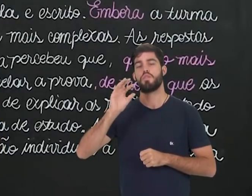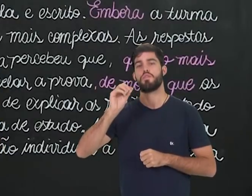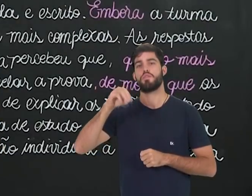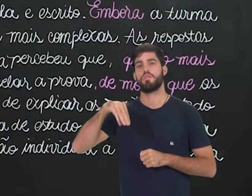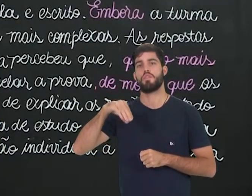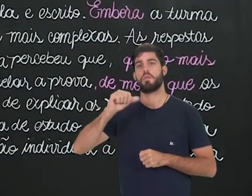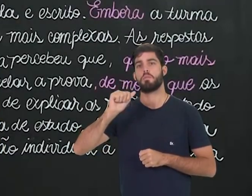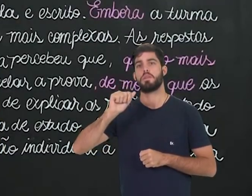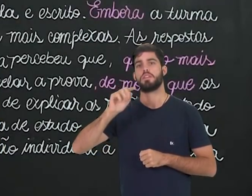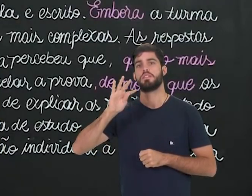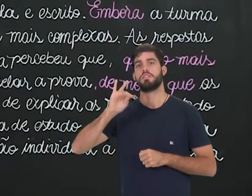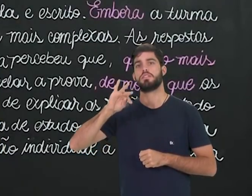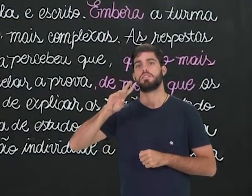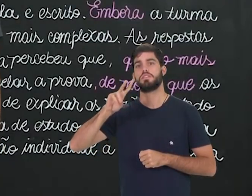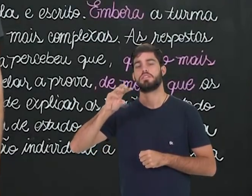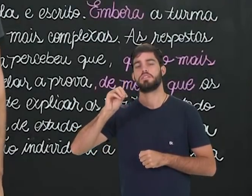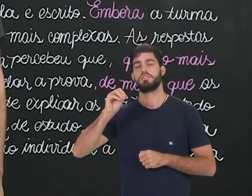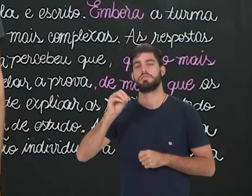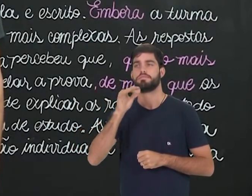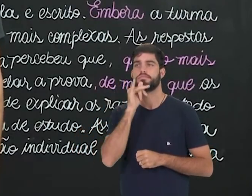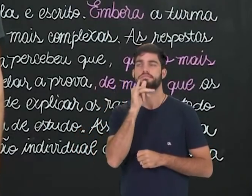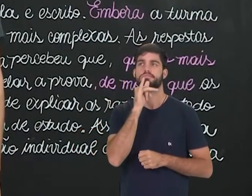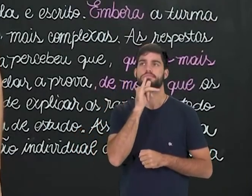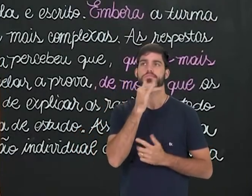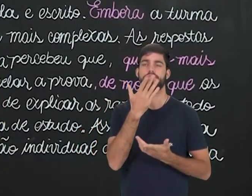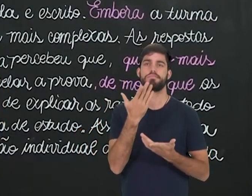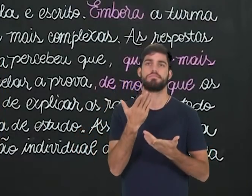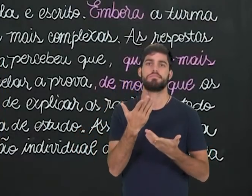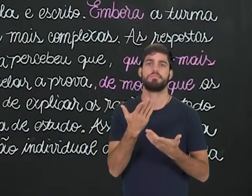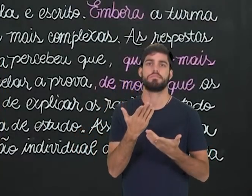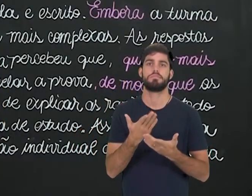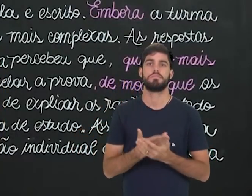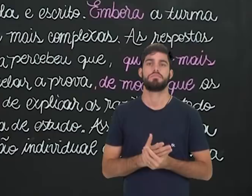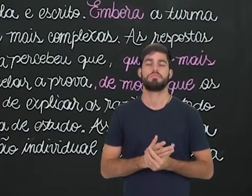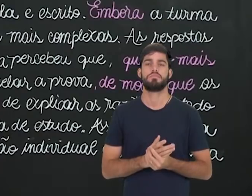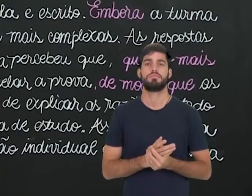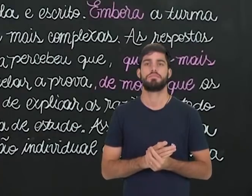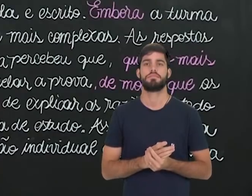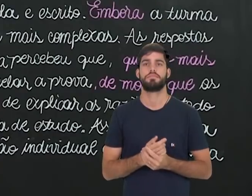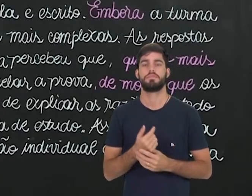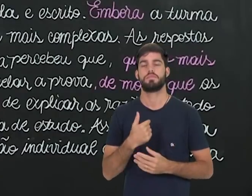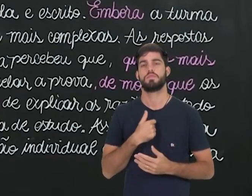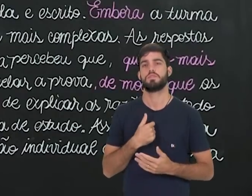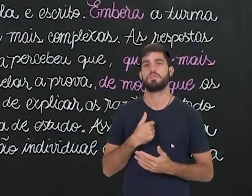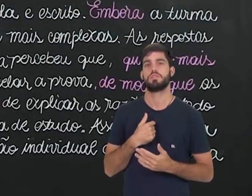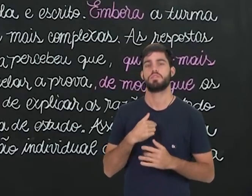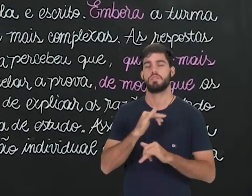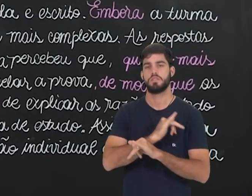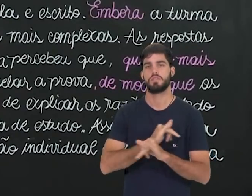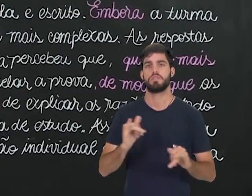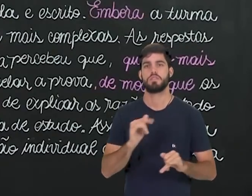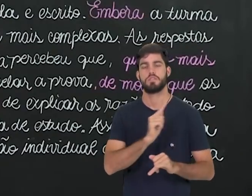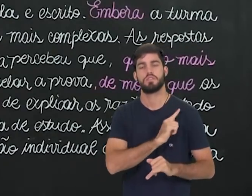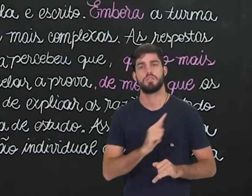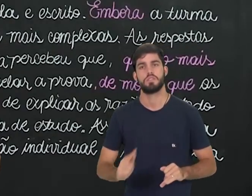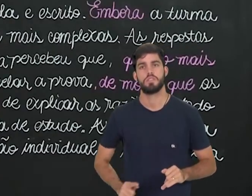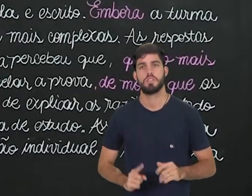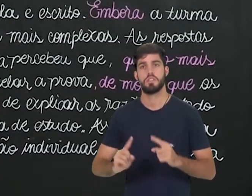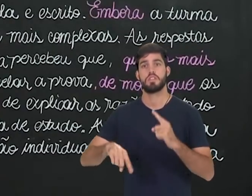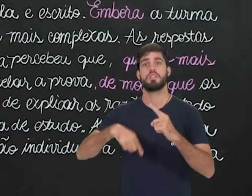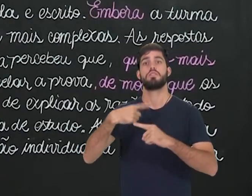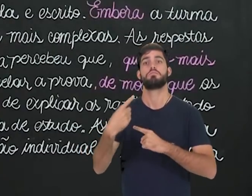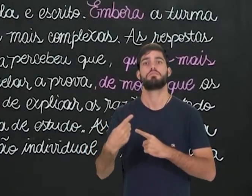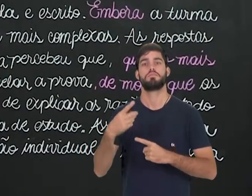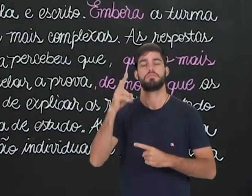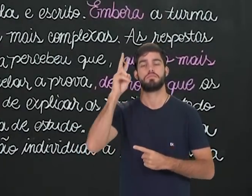sugere, estabelece uma ideia de conformidade entre as partes. Conforme anunciado pelo governo, na